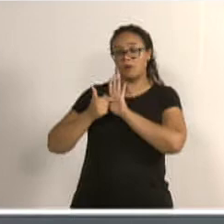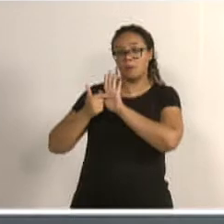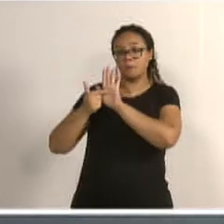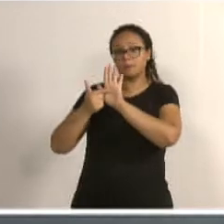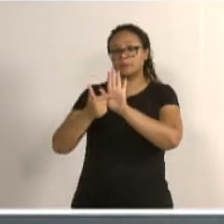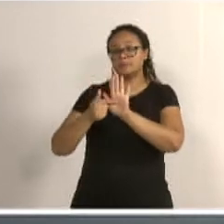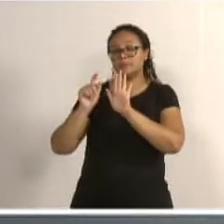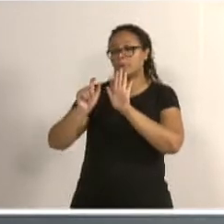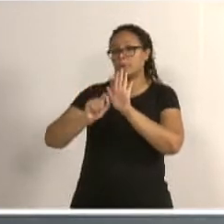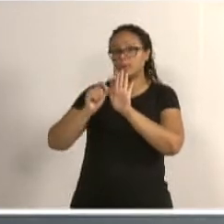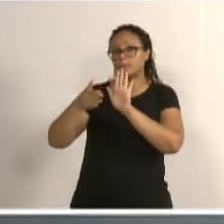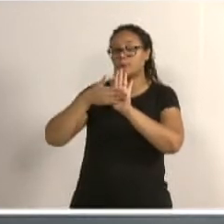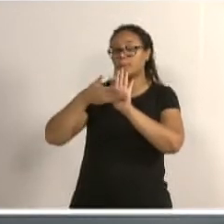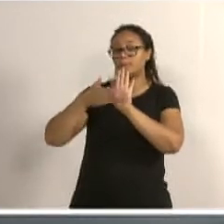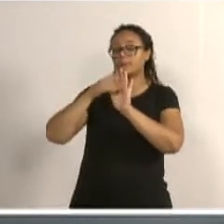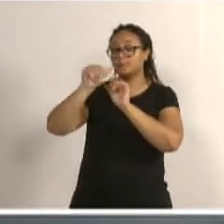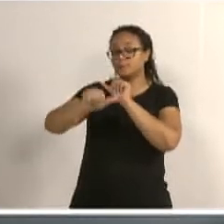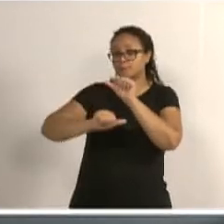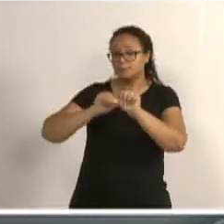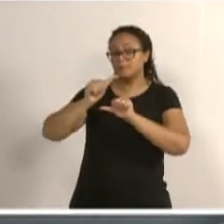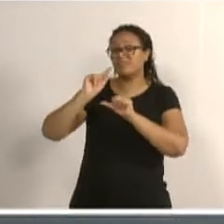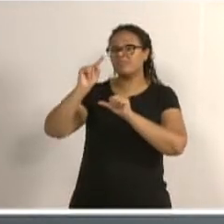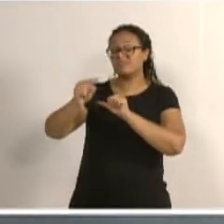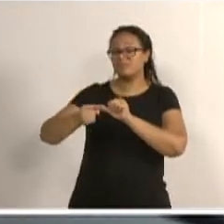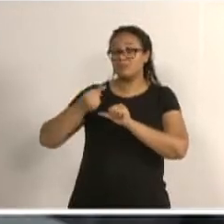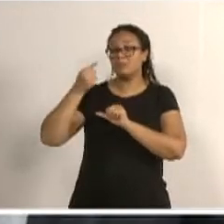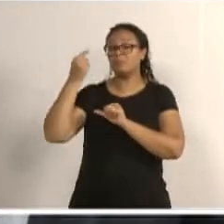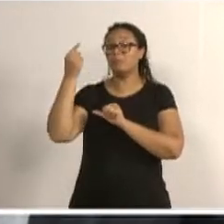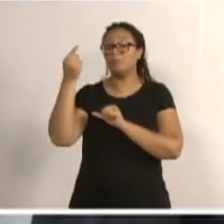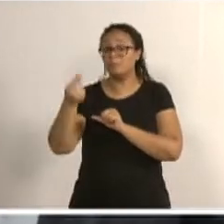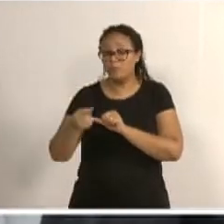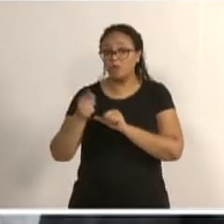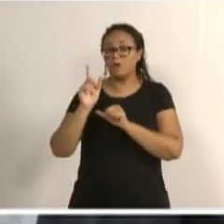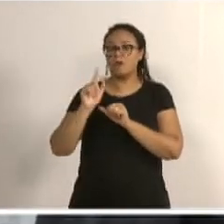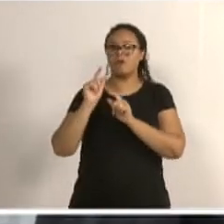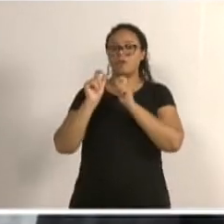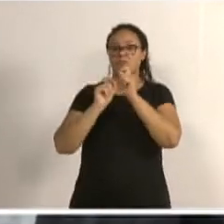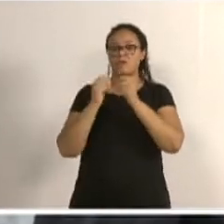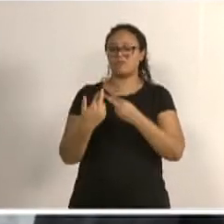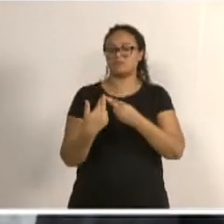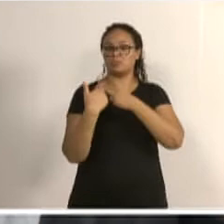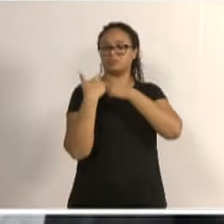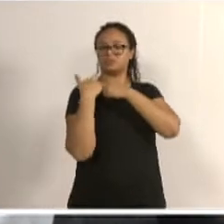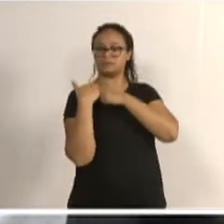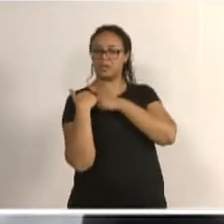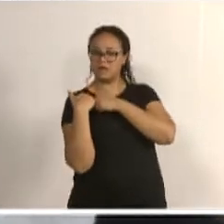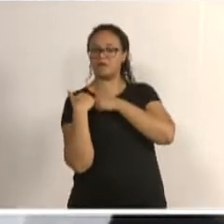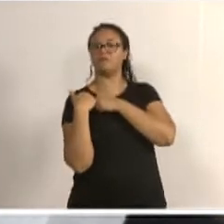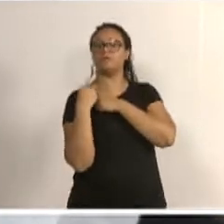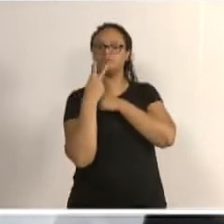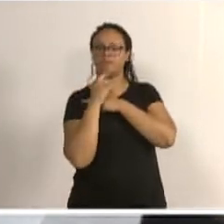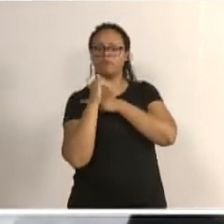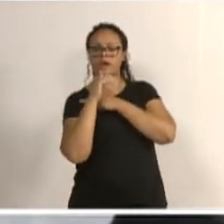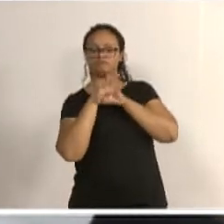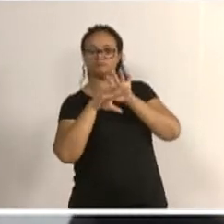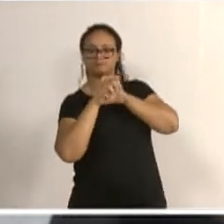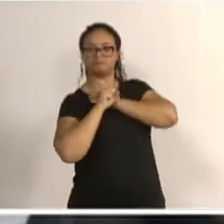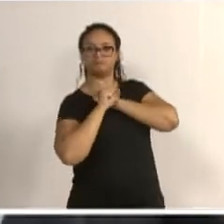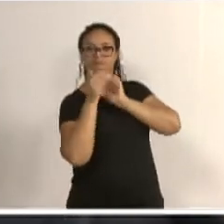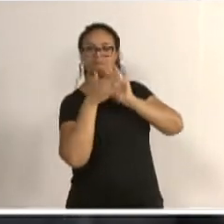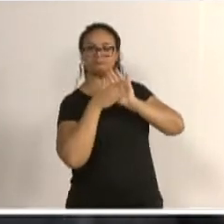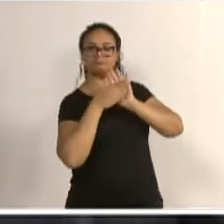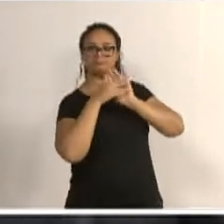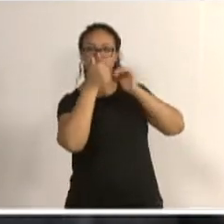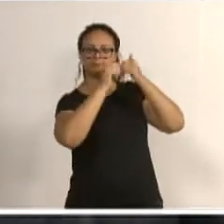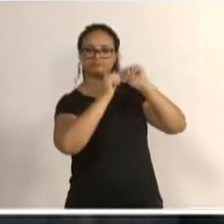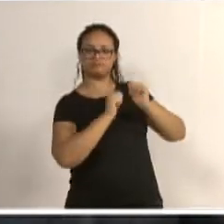ser modificado, para depois ser levado aos órgãos competentes. A função da Agir é exatamente